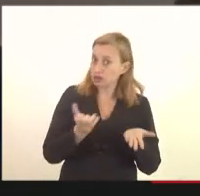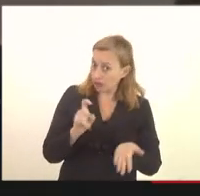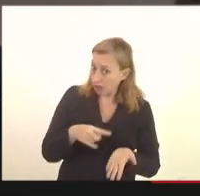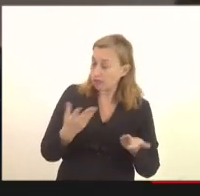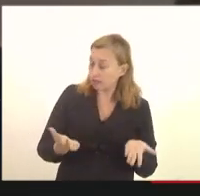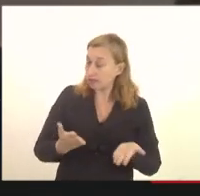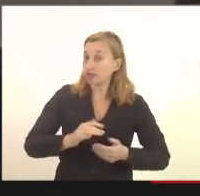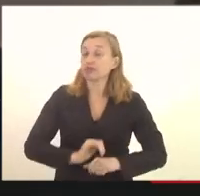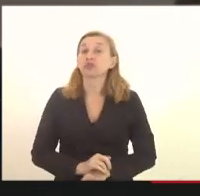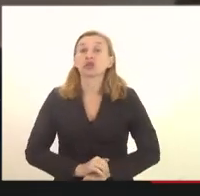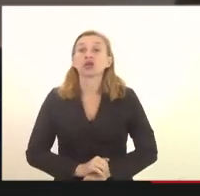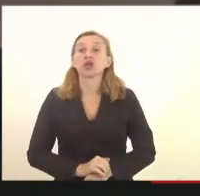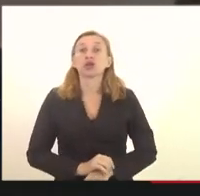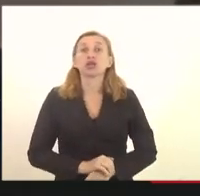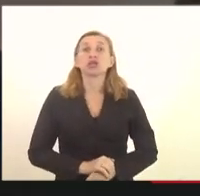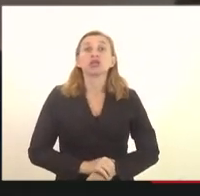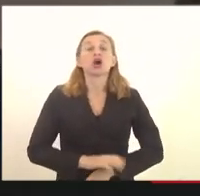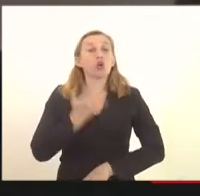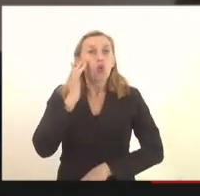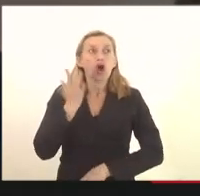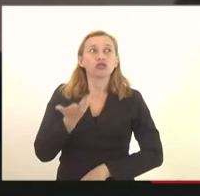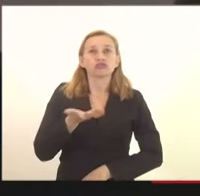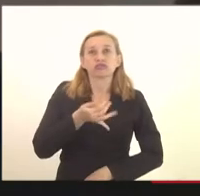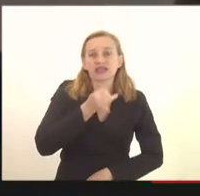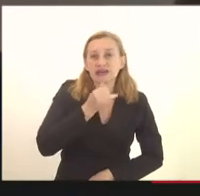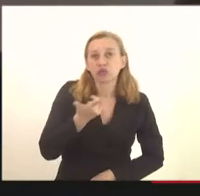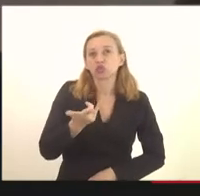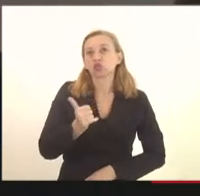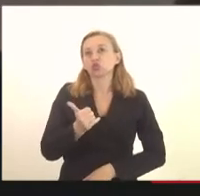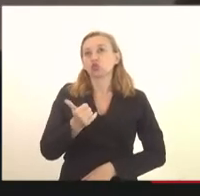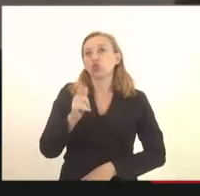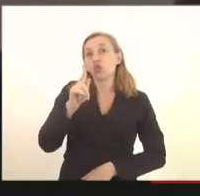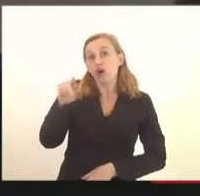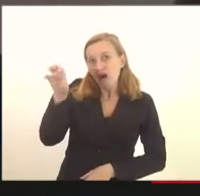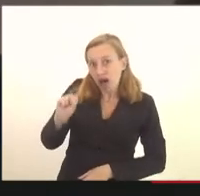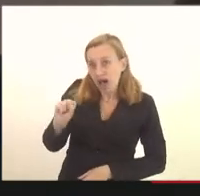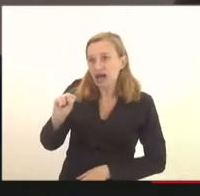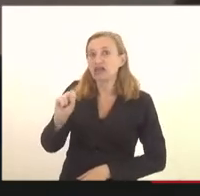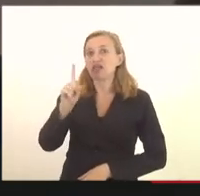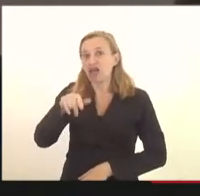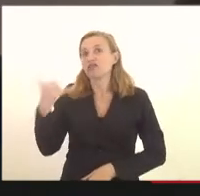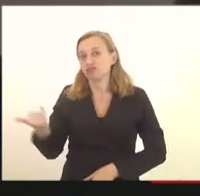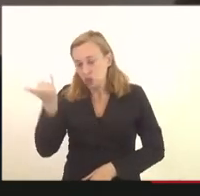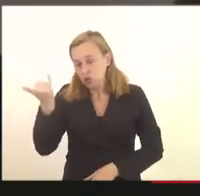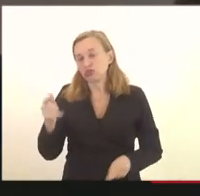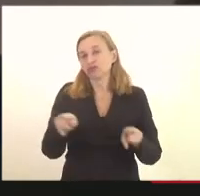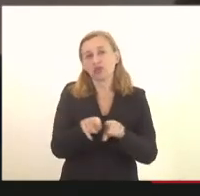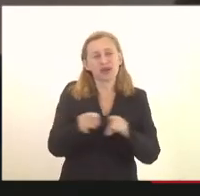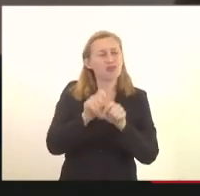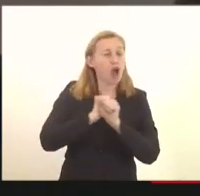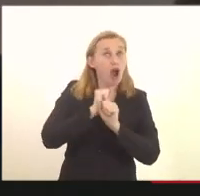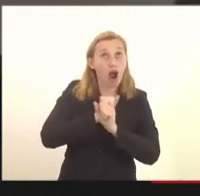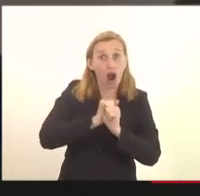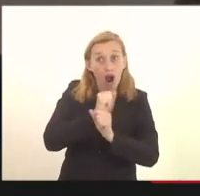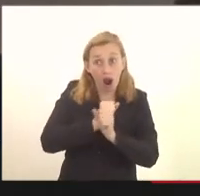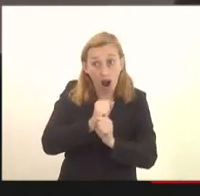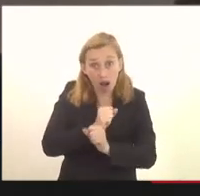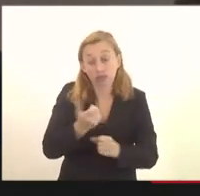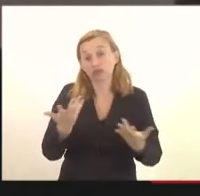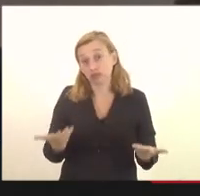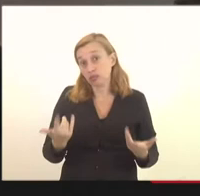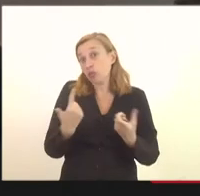viabilizarem. Dito isso, eu acho que, por exemplo, o gás ainda vai ser muito importante por muitos anos ainda, muitas décadas,